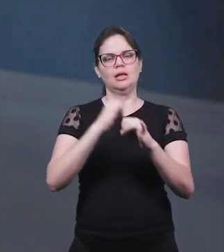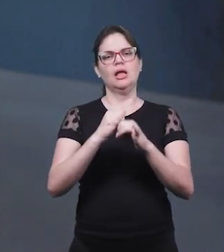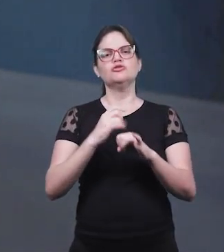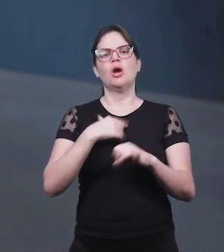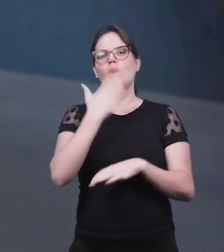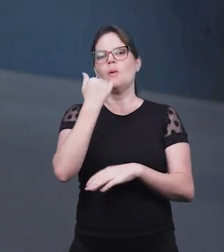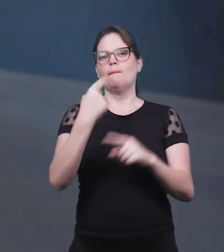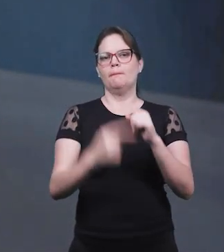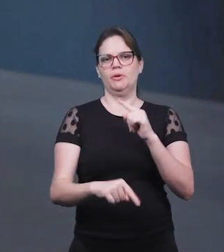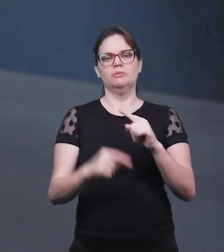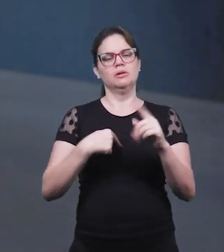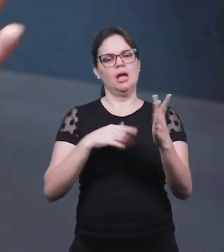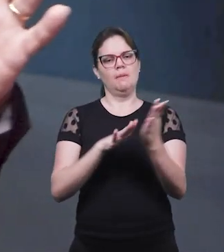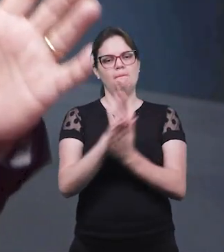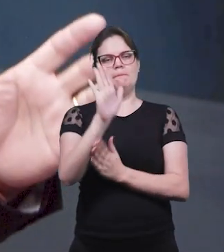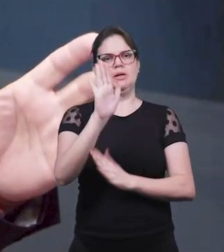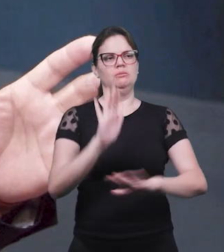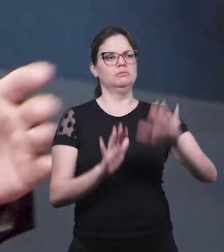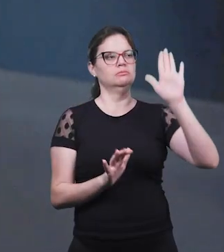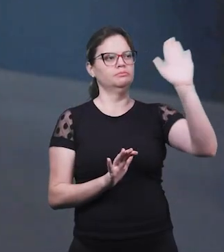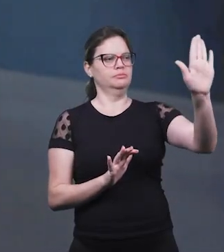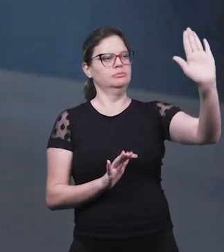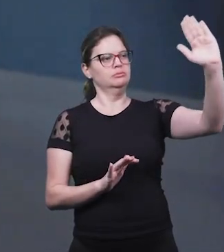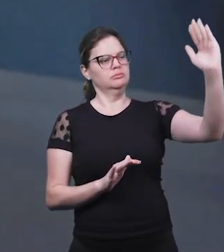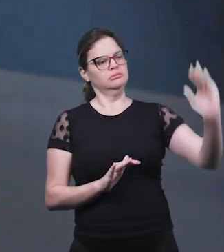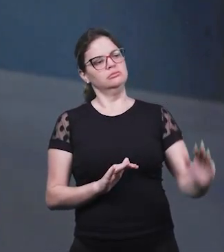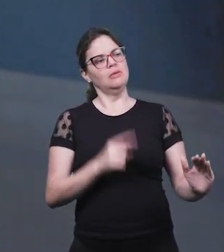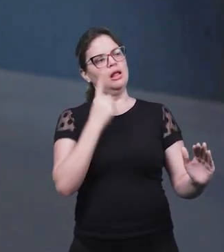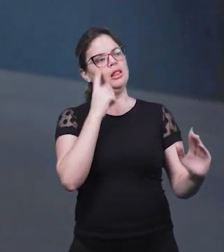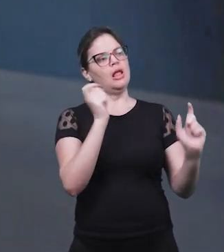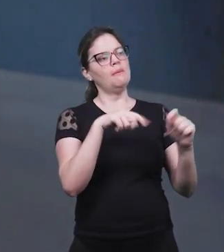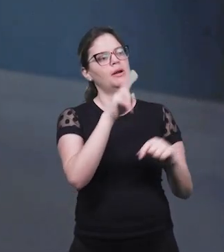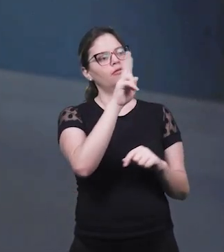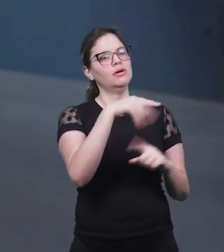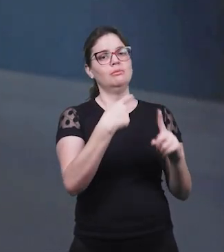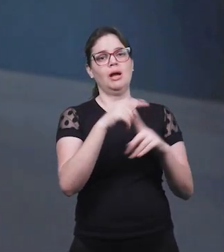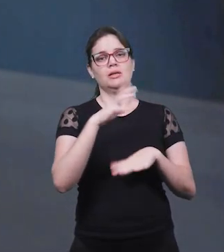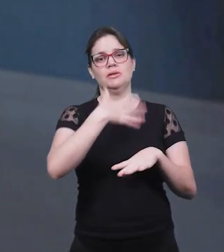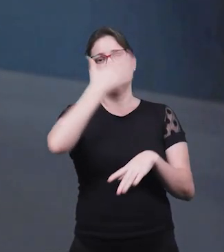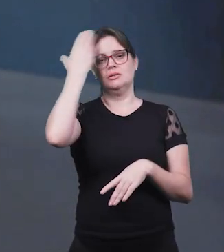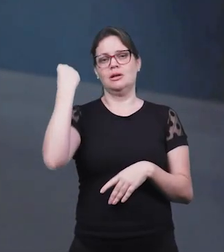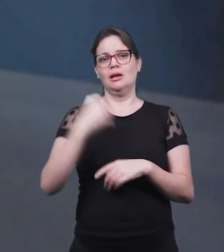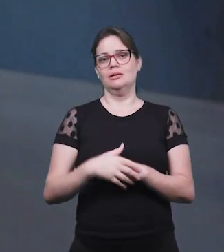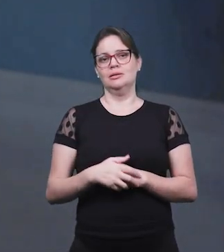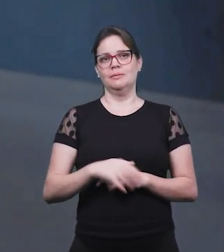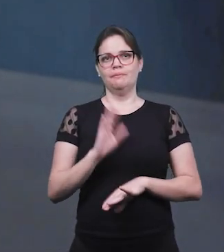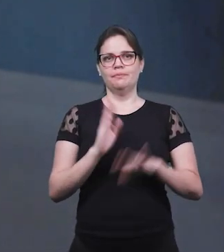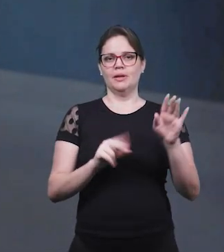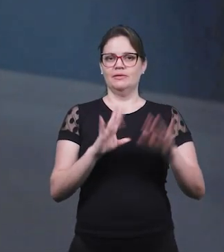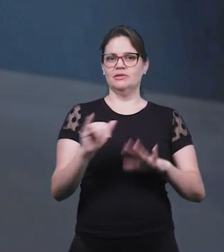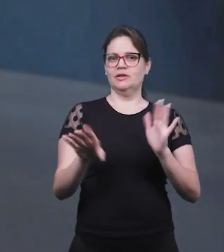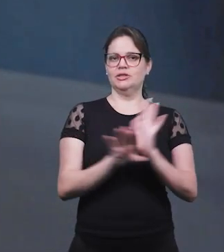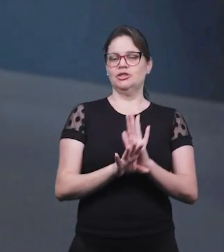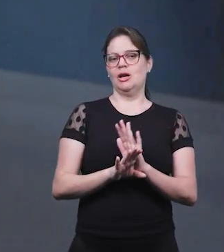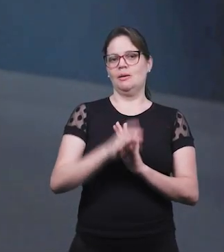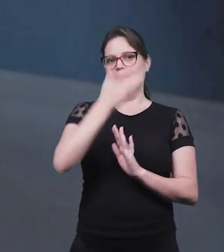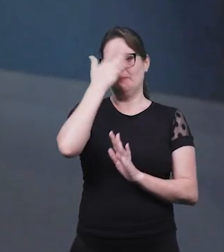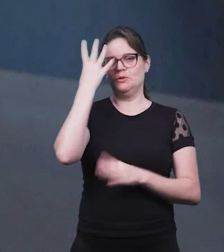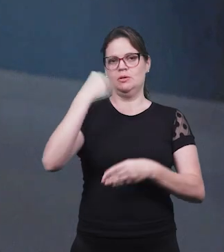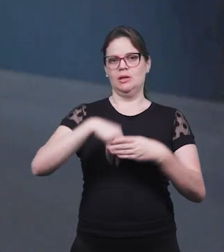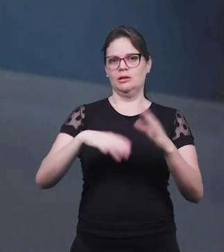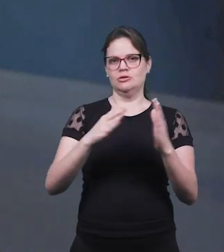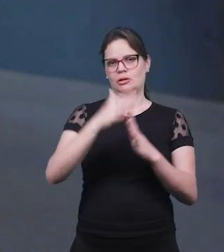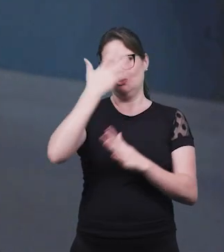proibidos, imprime e coloca visível. Por quê? Ele esquece. Às vezes vão chegar pessoas que